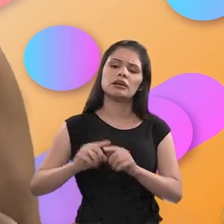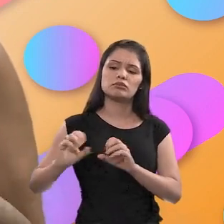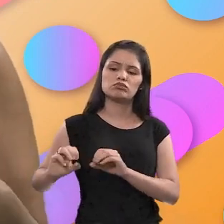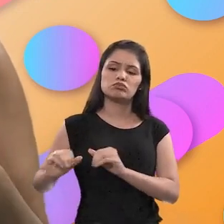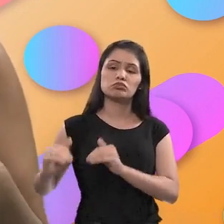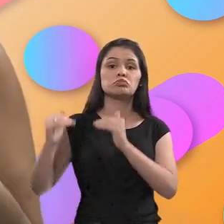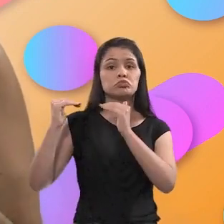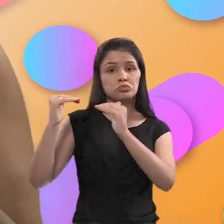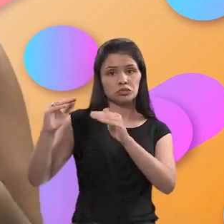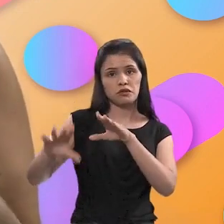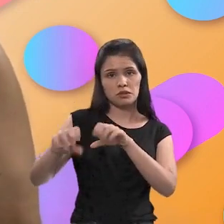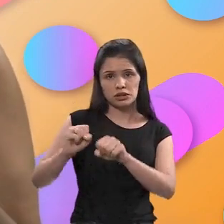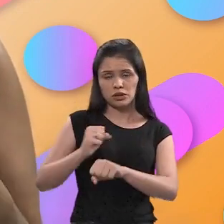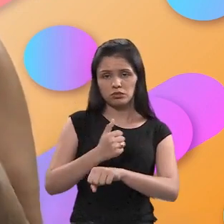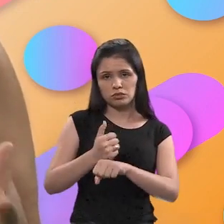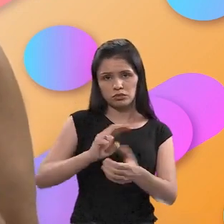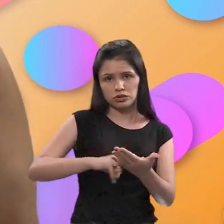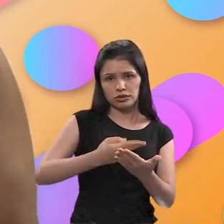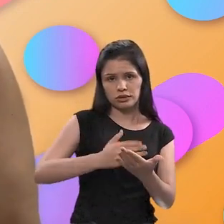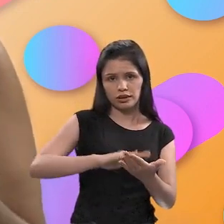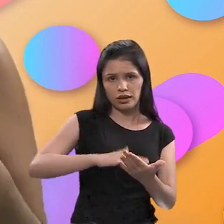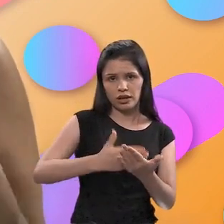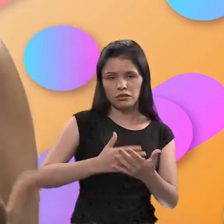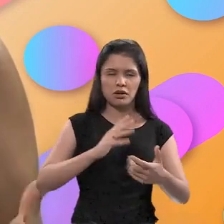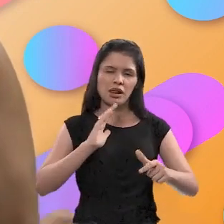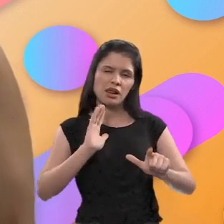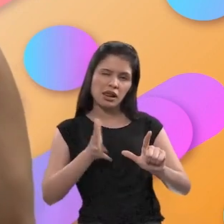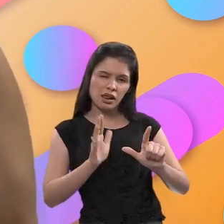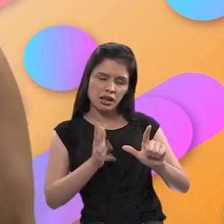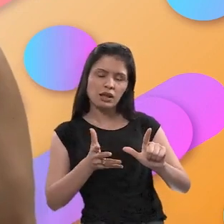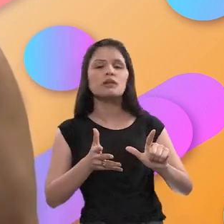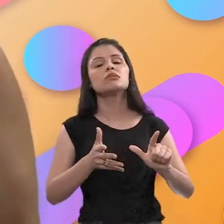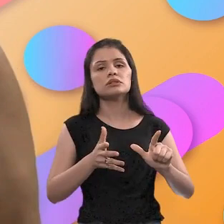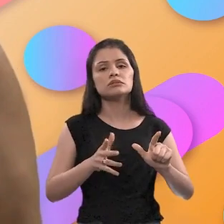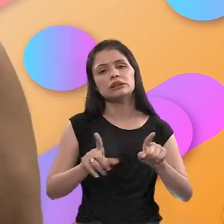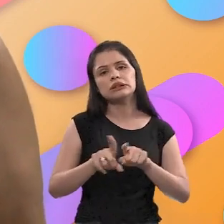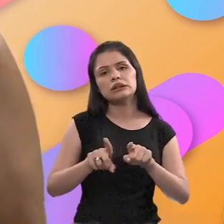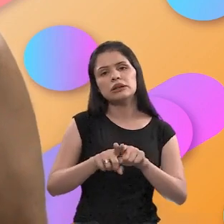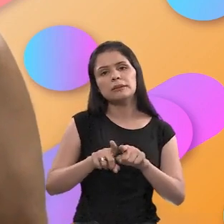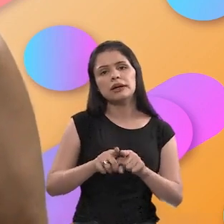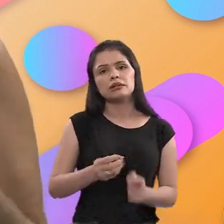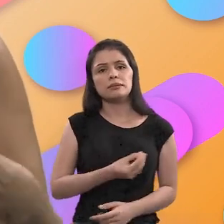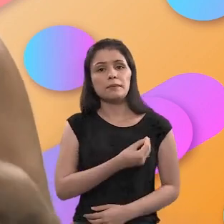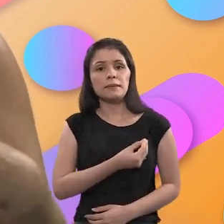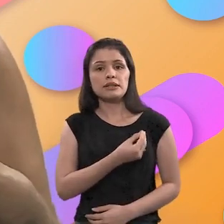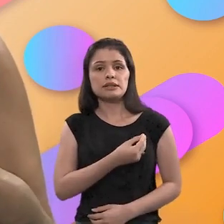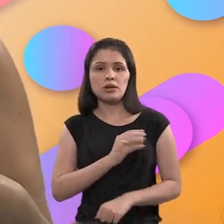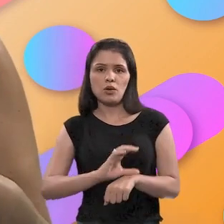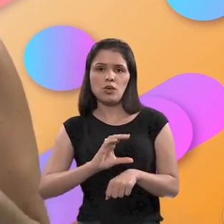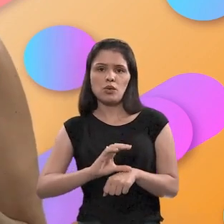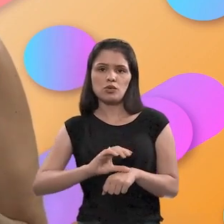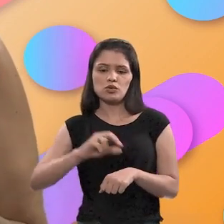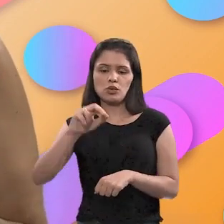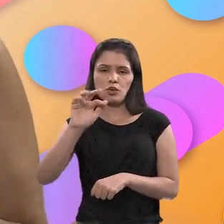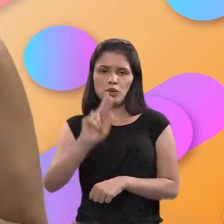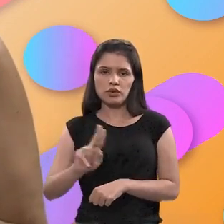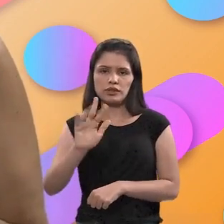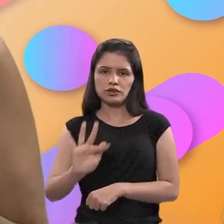do Letras Libras, como agora de cursos presenciais em universidades federais. Esse